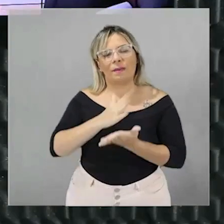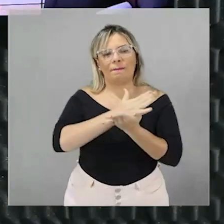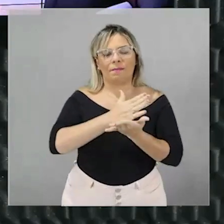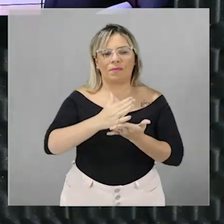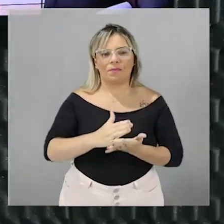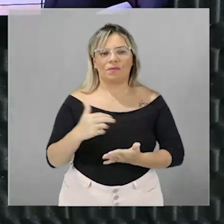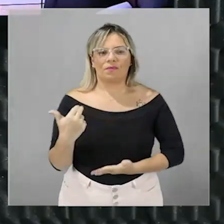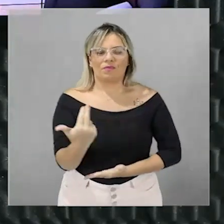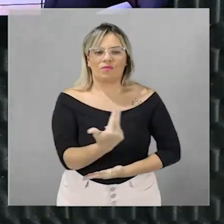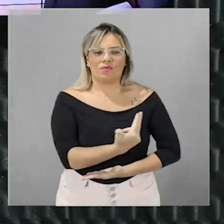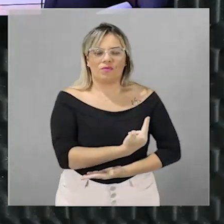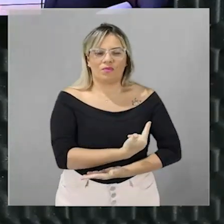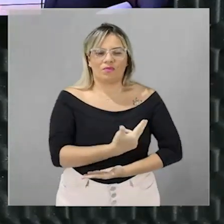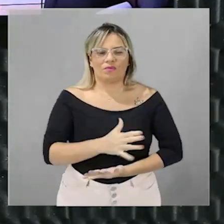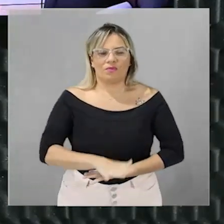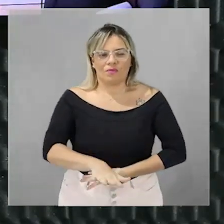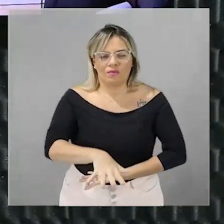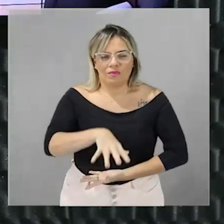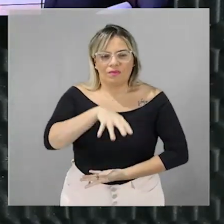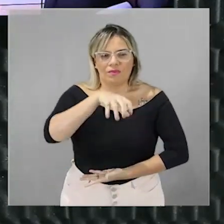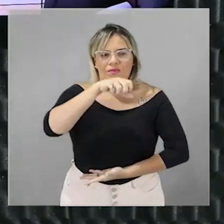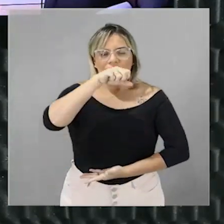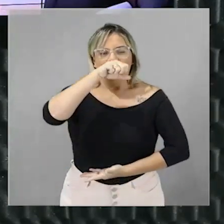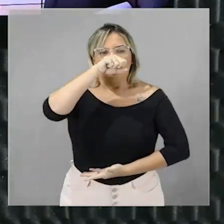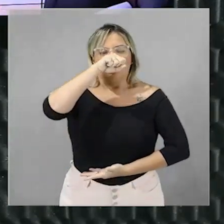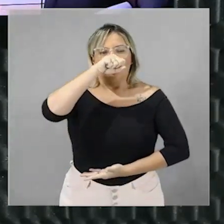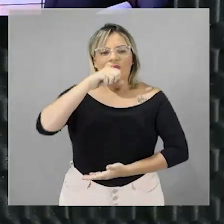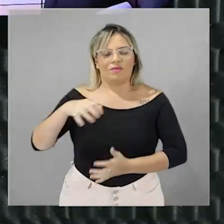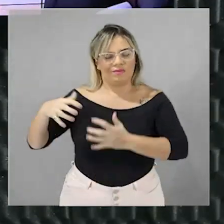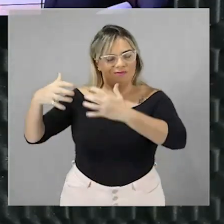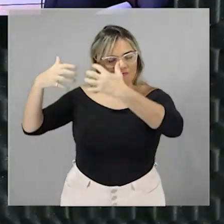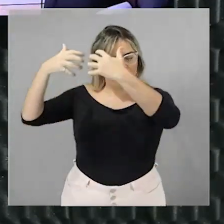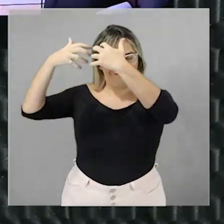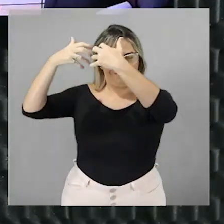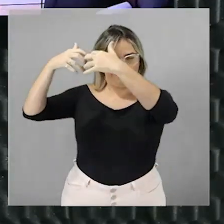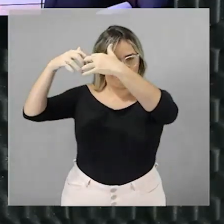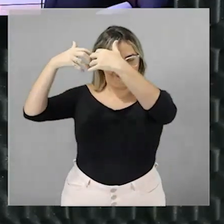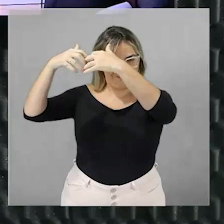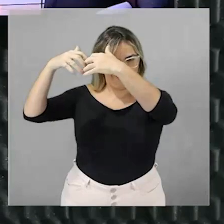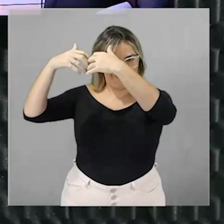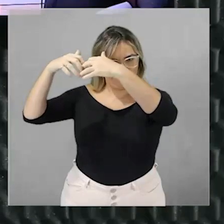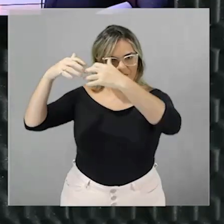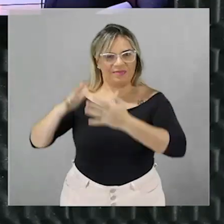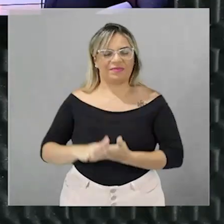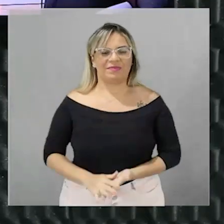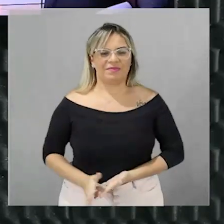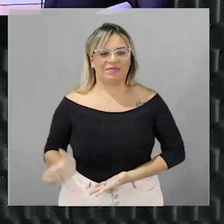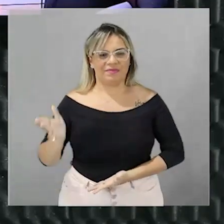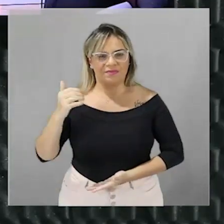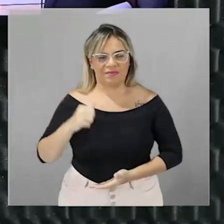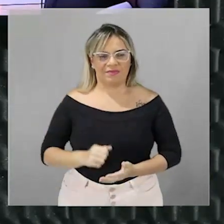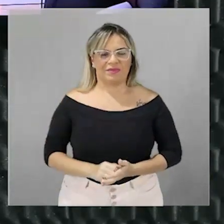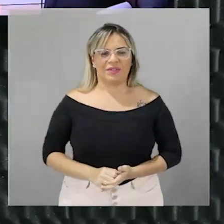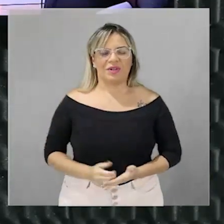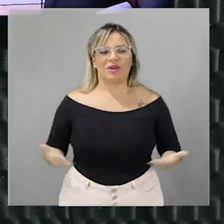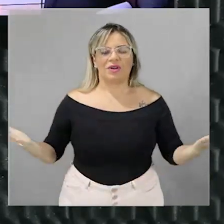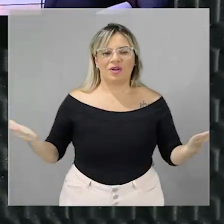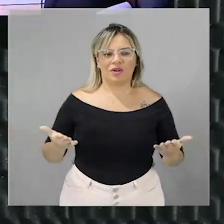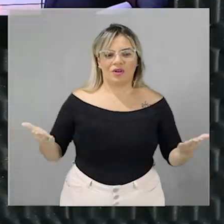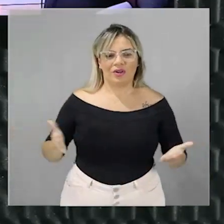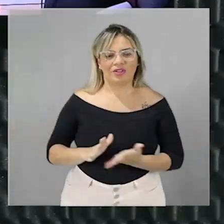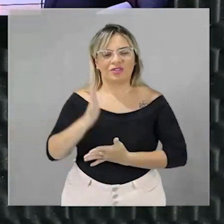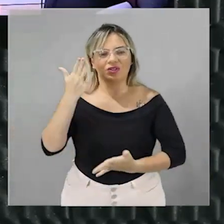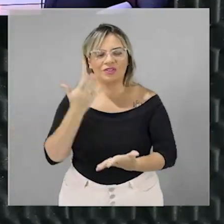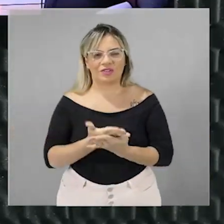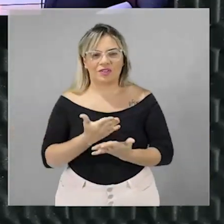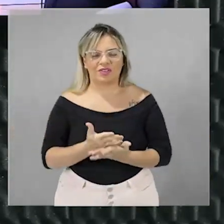aquele nosso mantrazinho básico, respira, ó, oxigena, e agora a gente vai para cima,